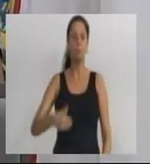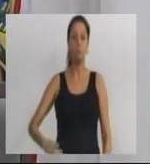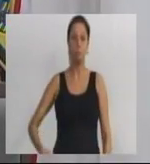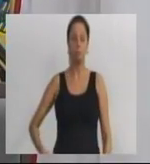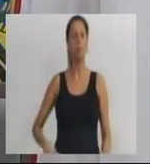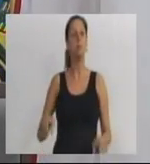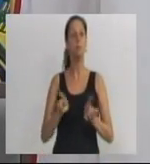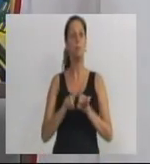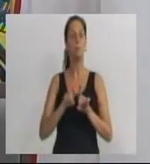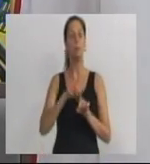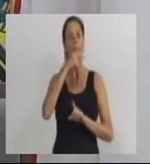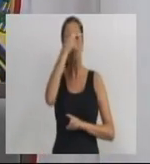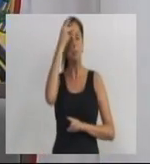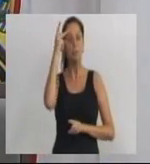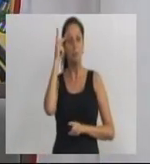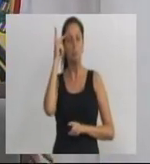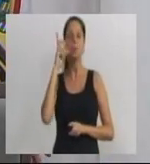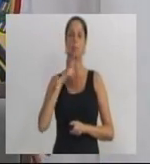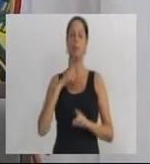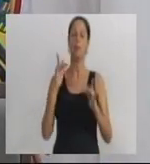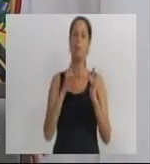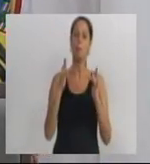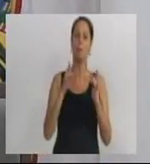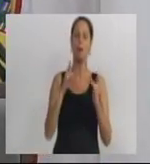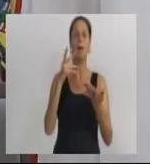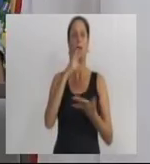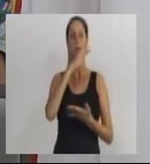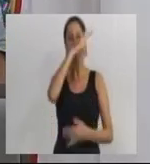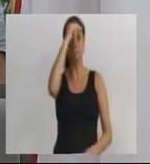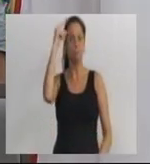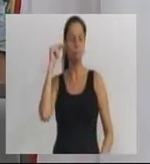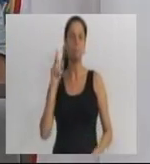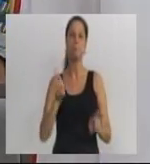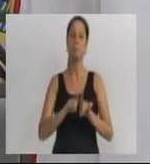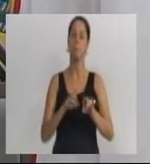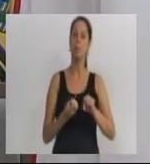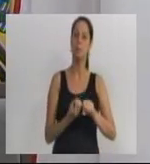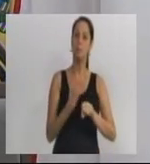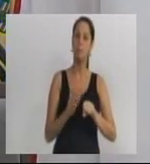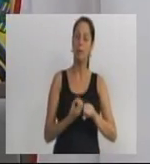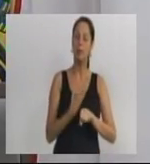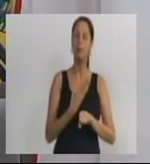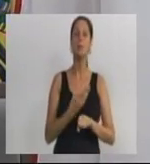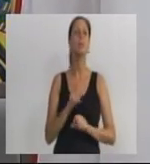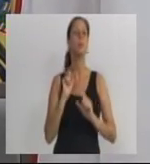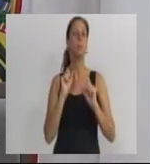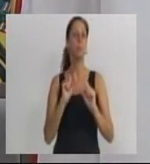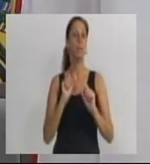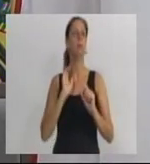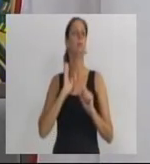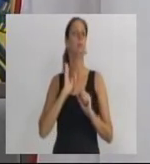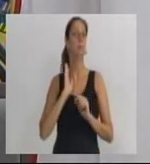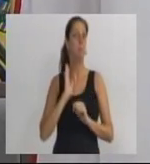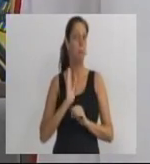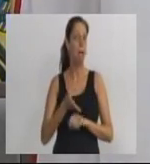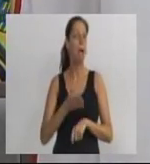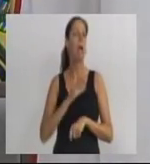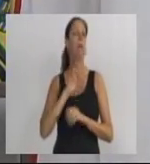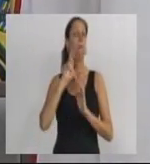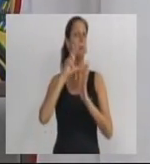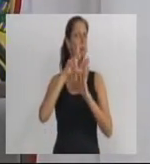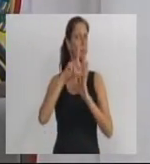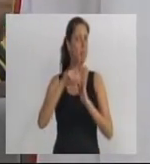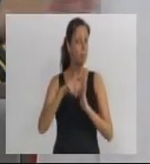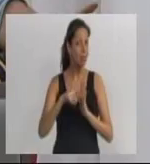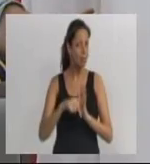próprias pessoas que circundam o prefeito municipal e o SAMAI, de que realmente passou da hora de nós termos na cidade uma política de